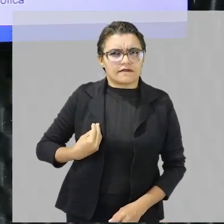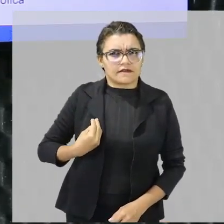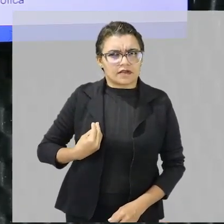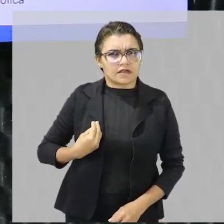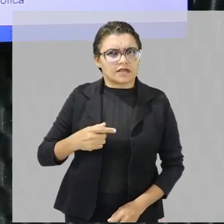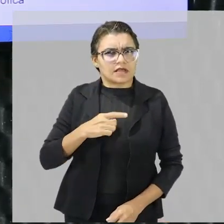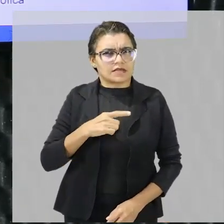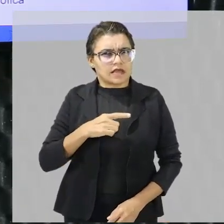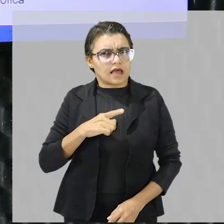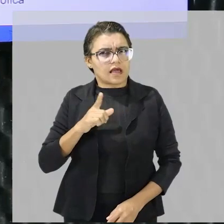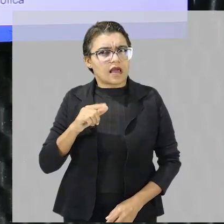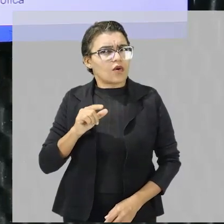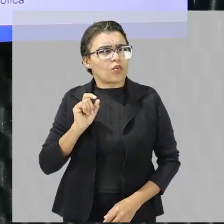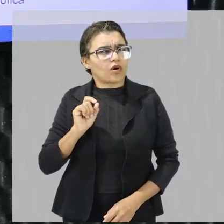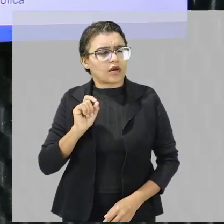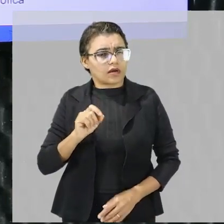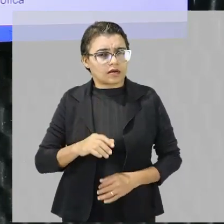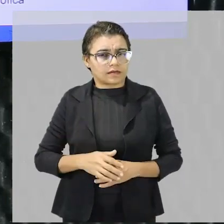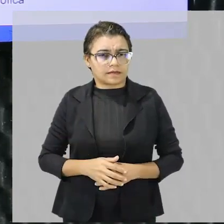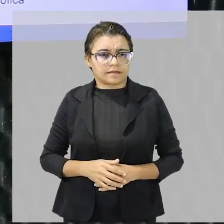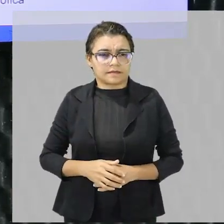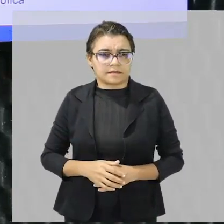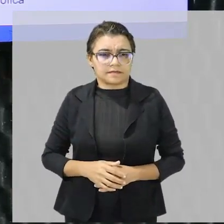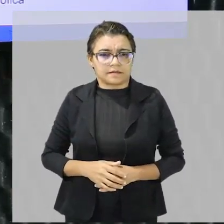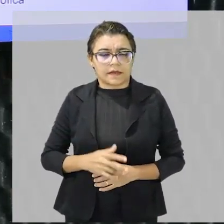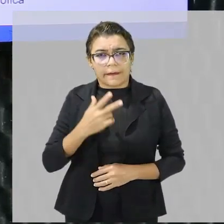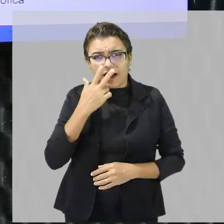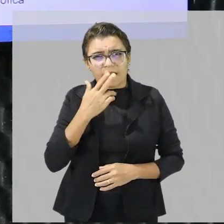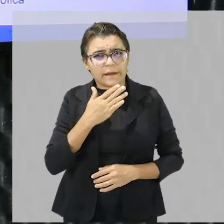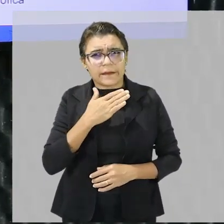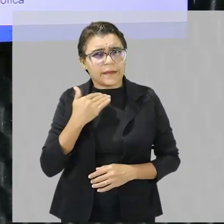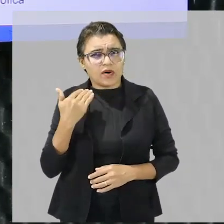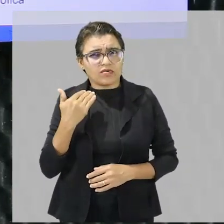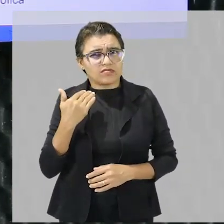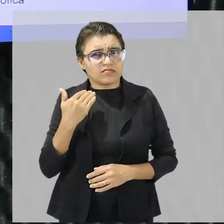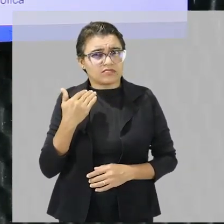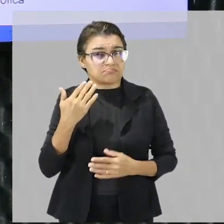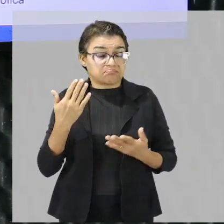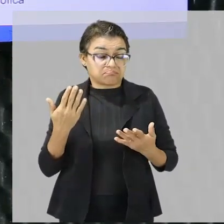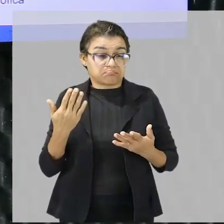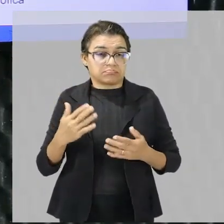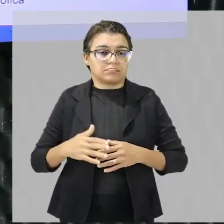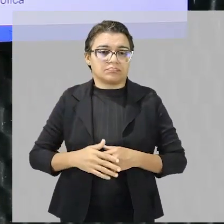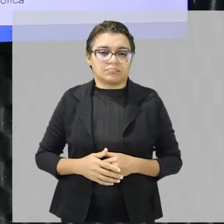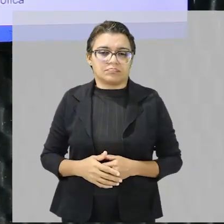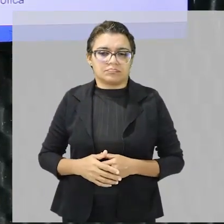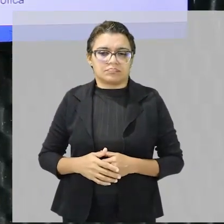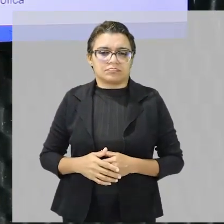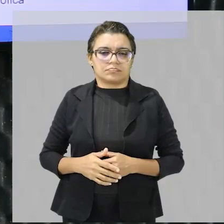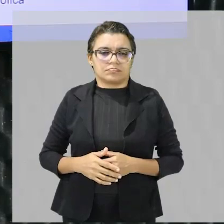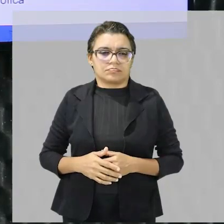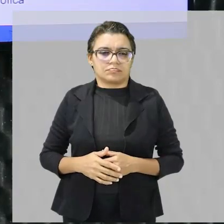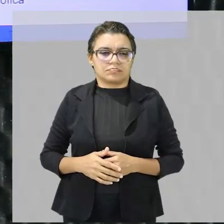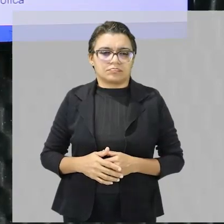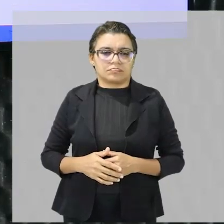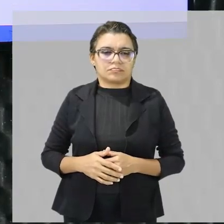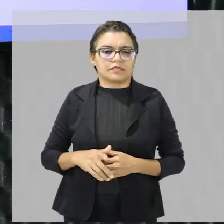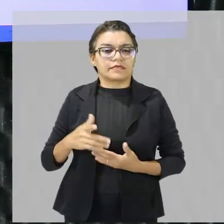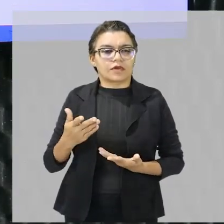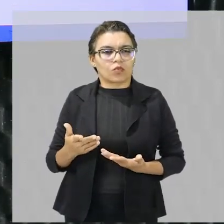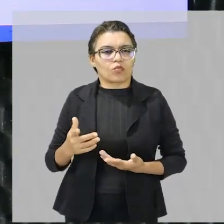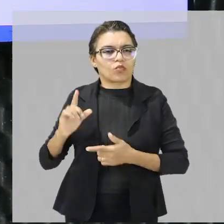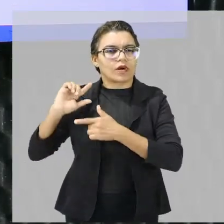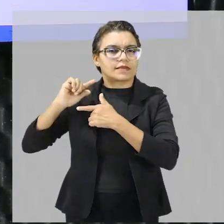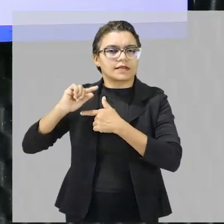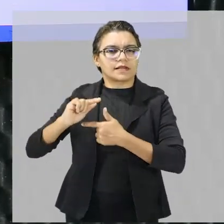do ser, como diria Heidegger. Esse aspecto foi um tema central em qual tradição filosófica? Então vamos ver